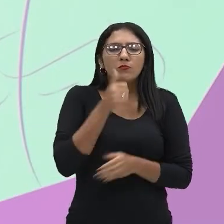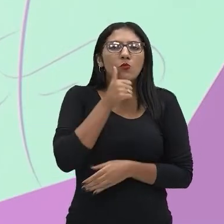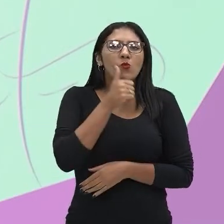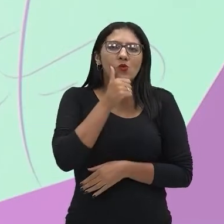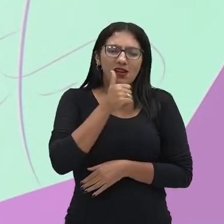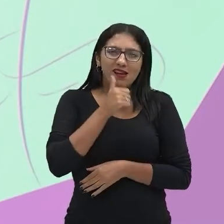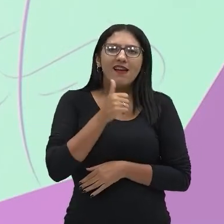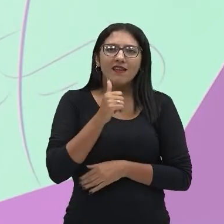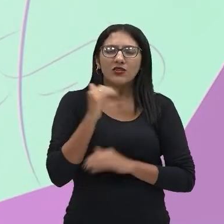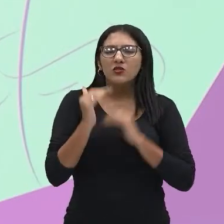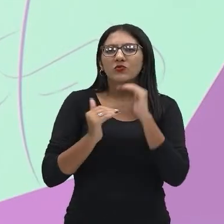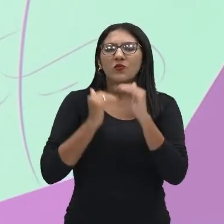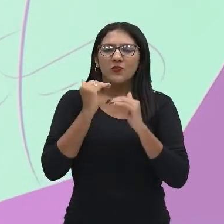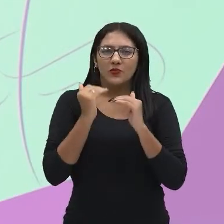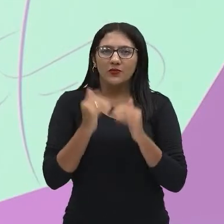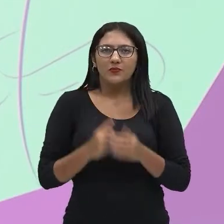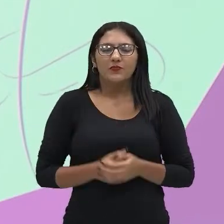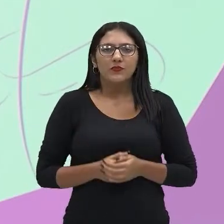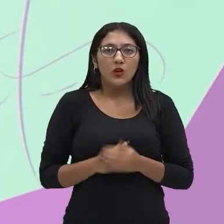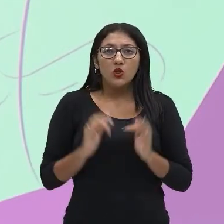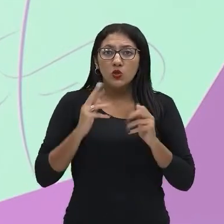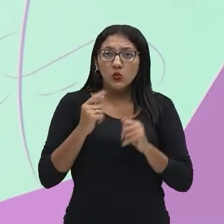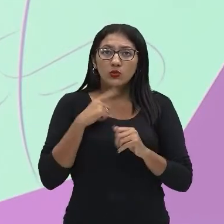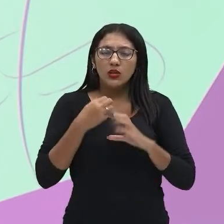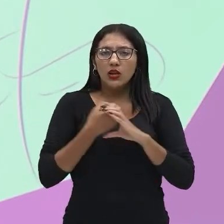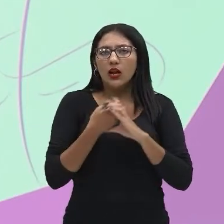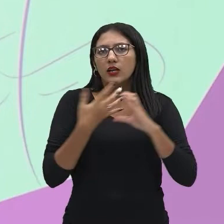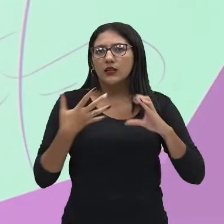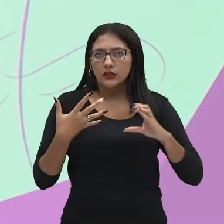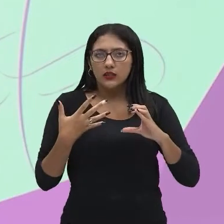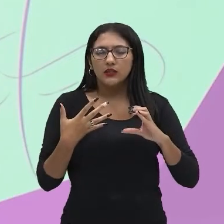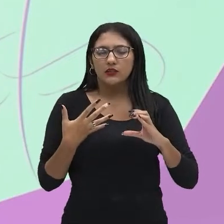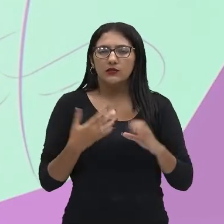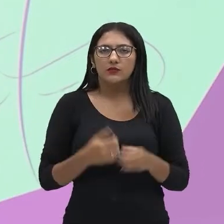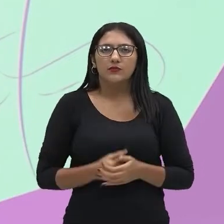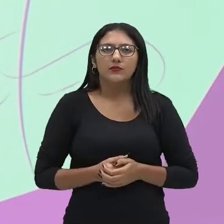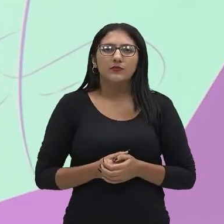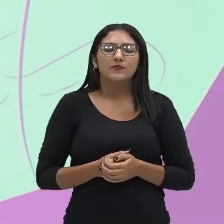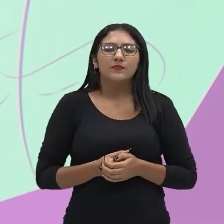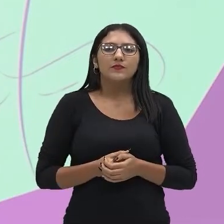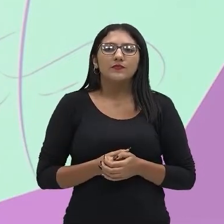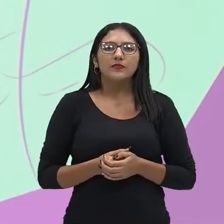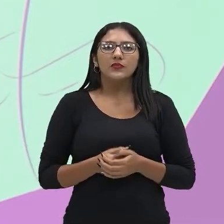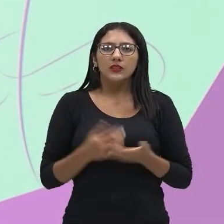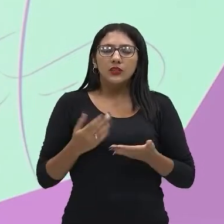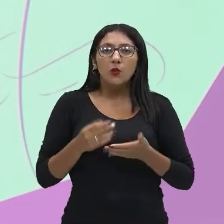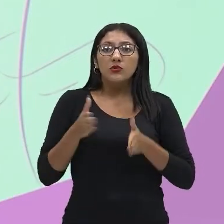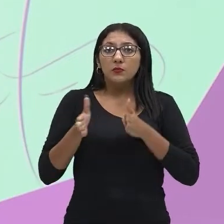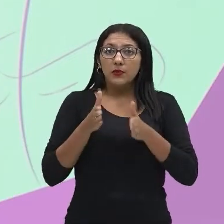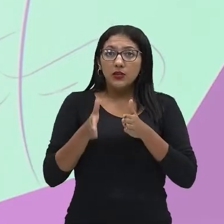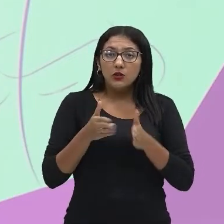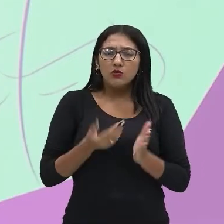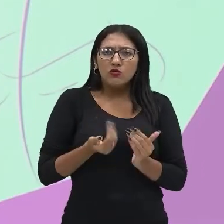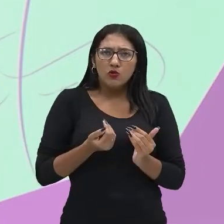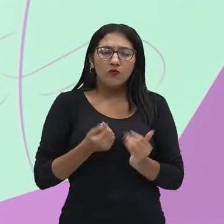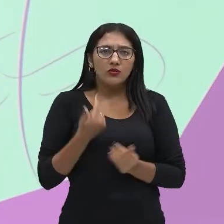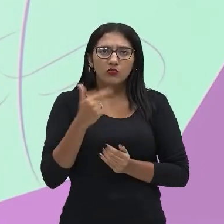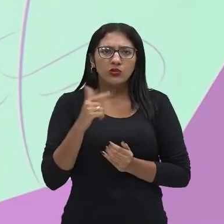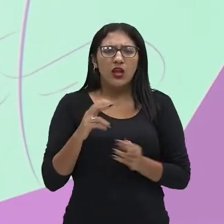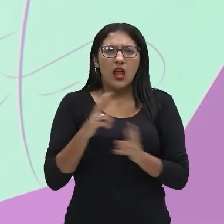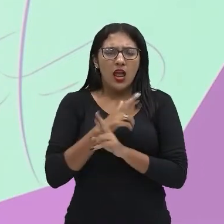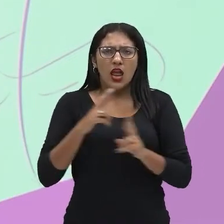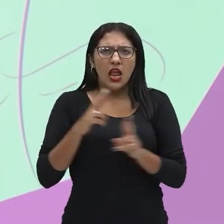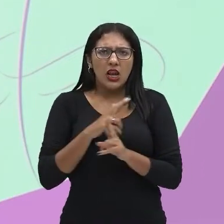desenvolvimento de seios. Isso são características sexuais secundárias. Gente, Puberdade não é adolescência.